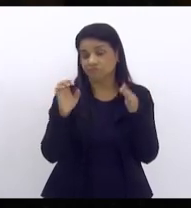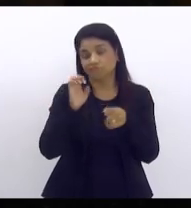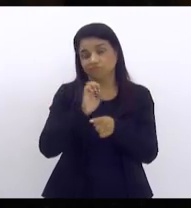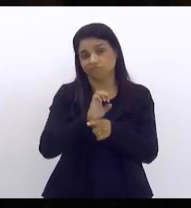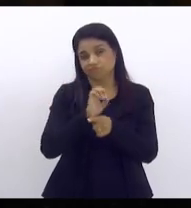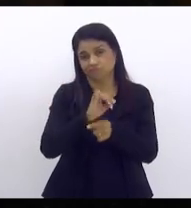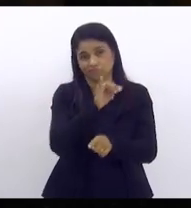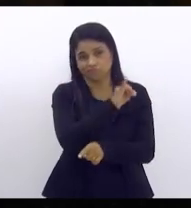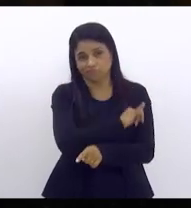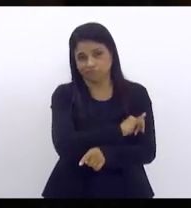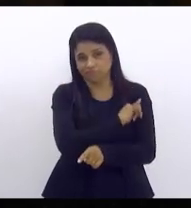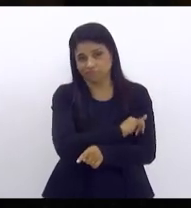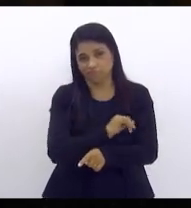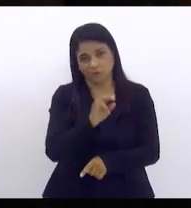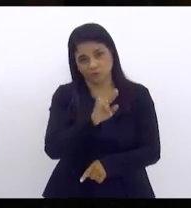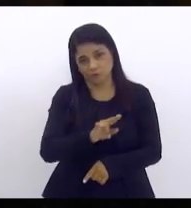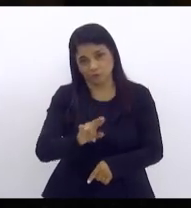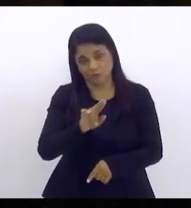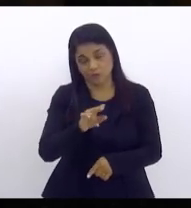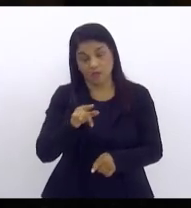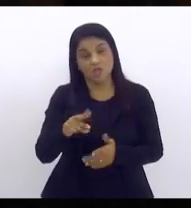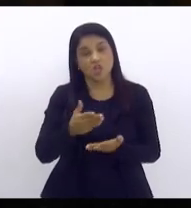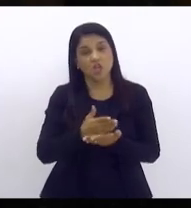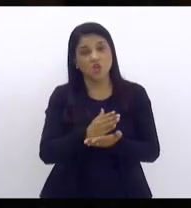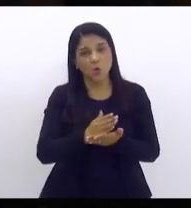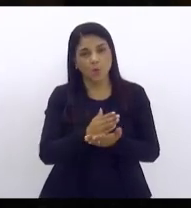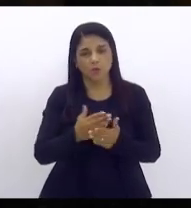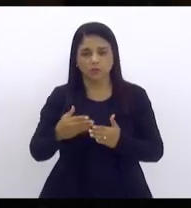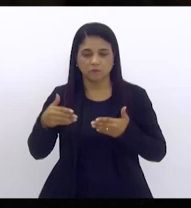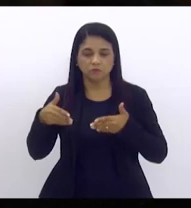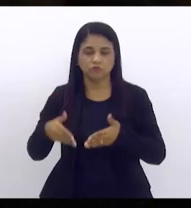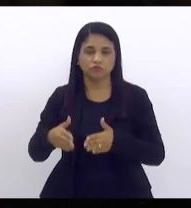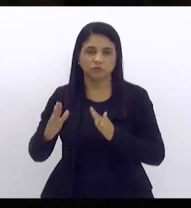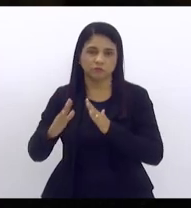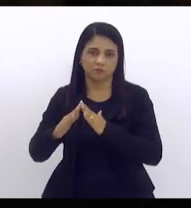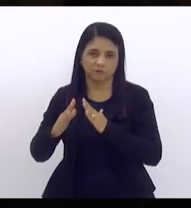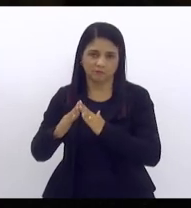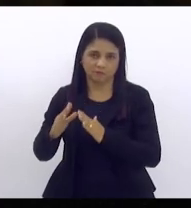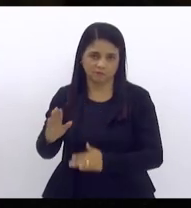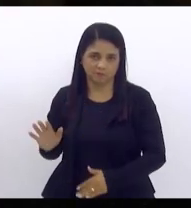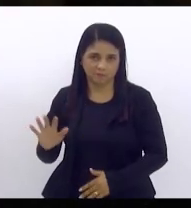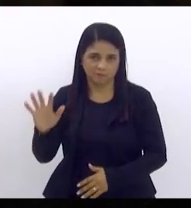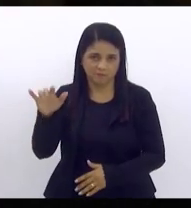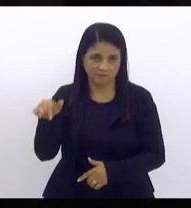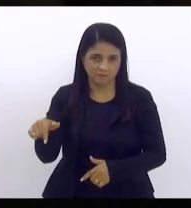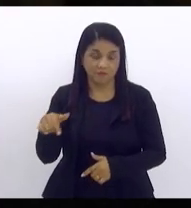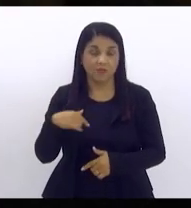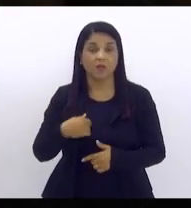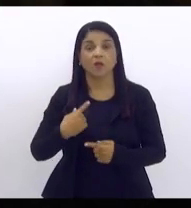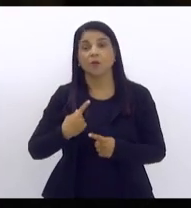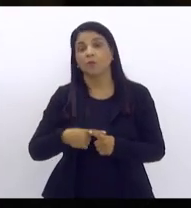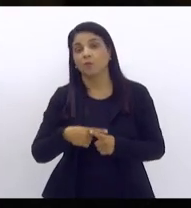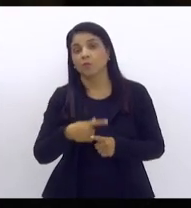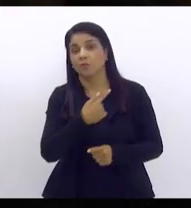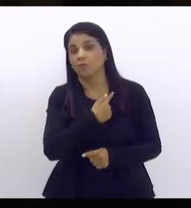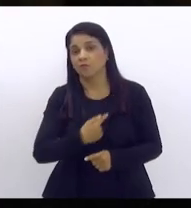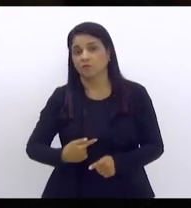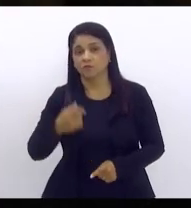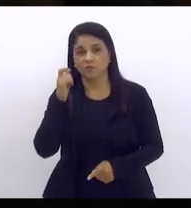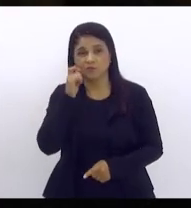inteiro. Mas ele só incomoda quando chega dentro da favela. Por que o governador do estado do Rio de